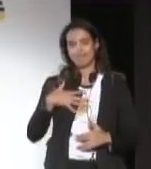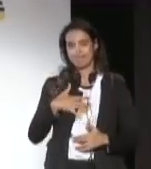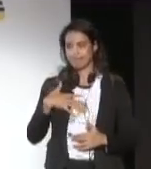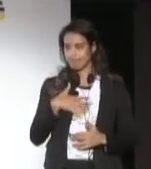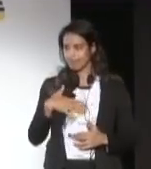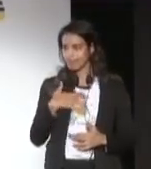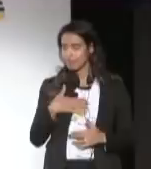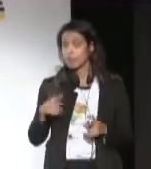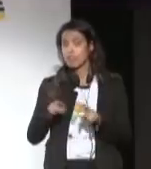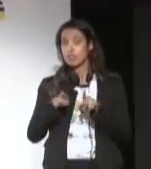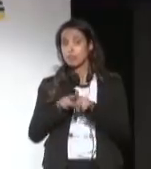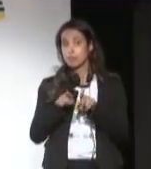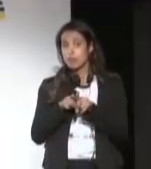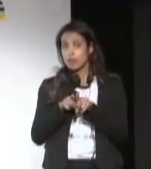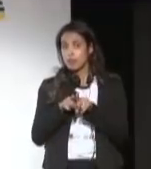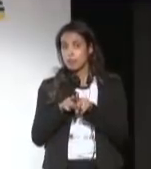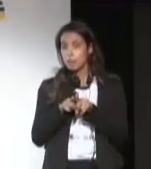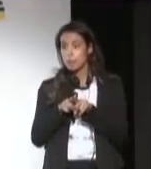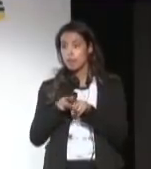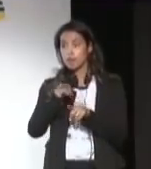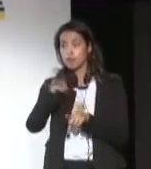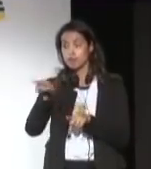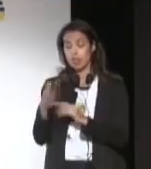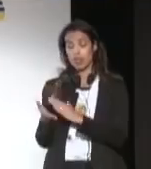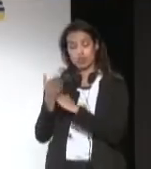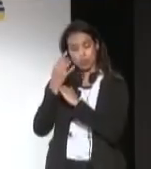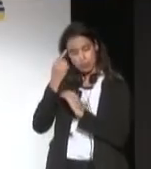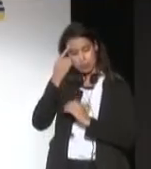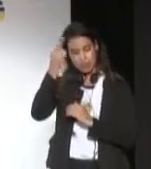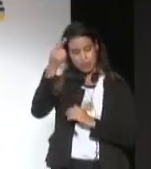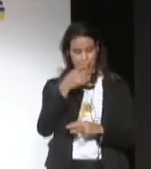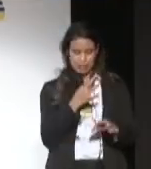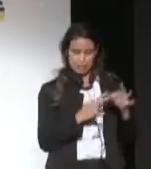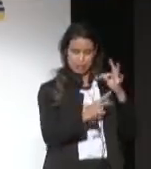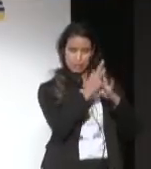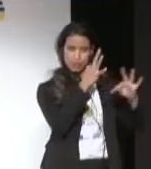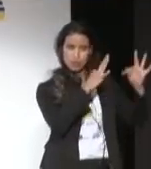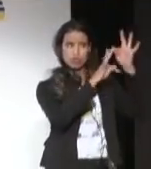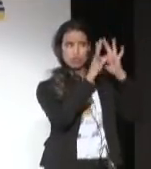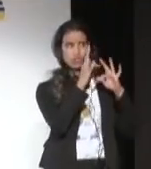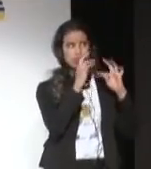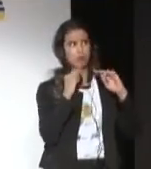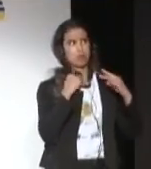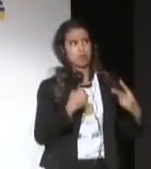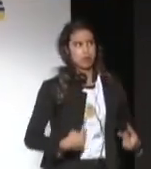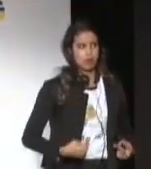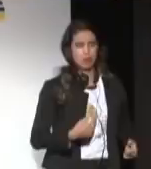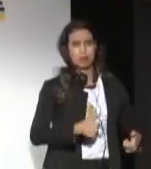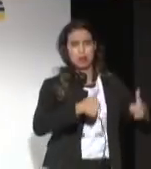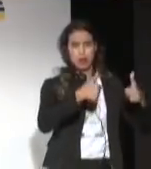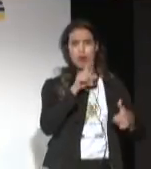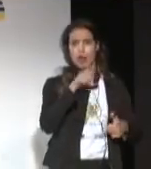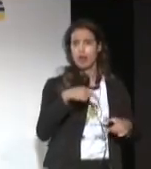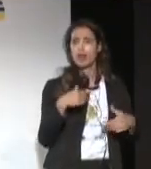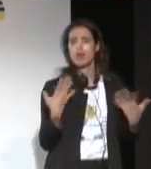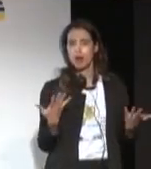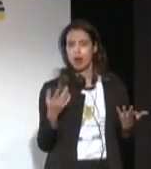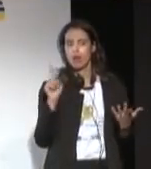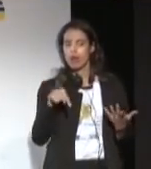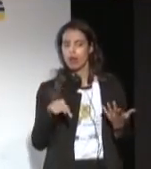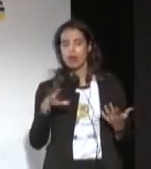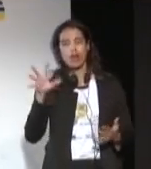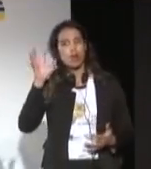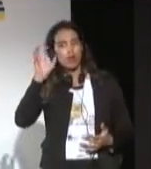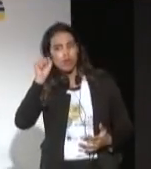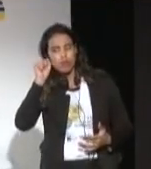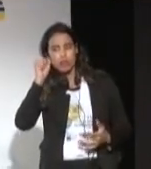faz pensar que talvez a maior tecnologia humana ainda seja a capacidade de escuta,